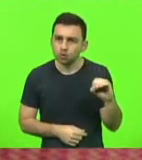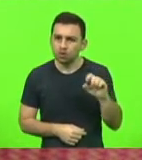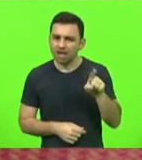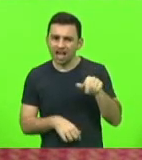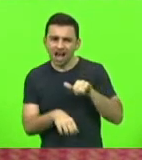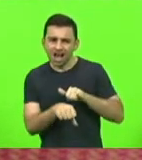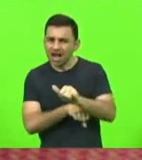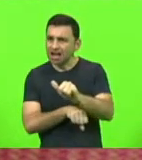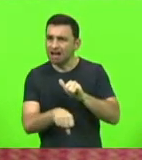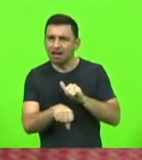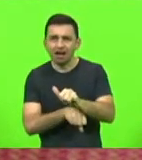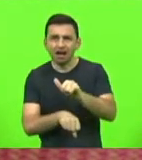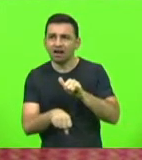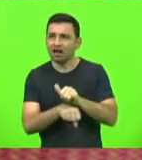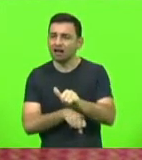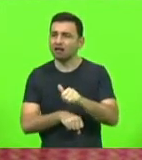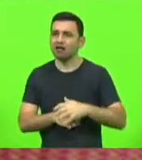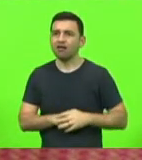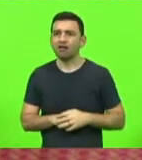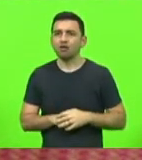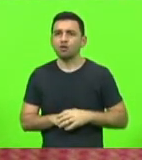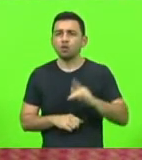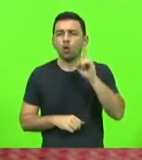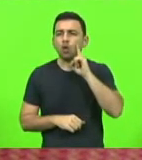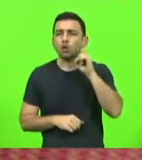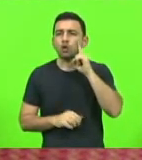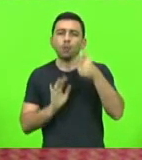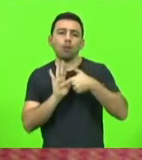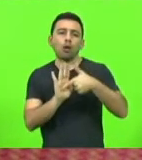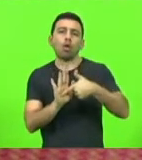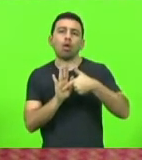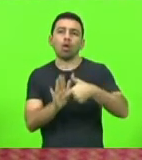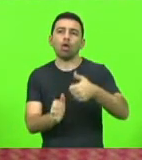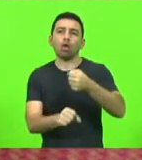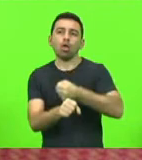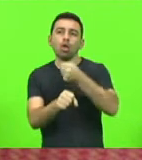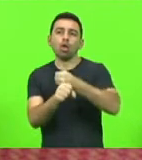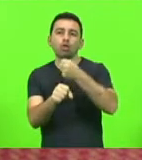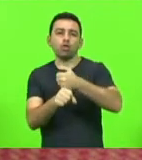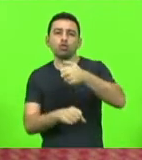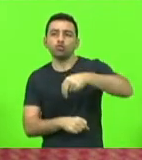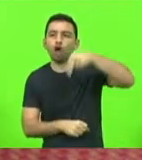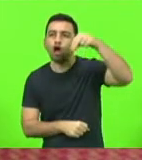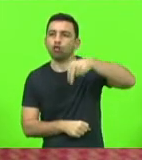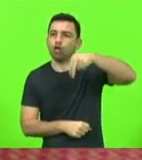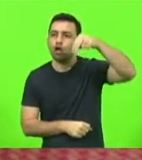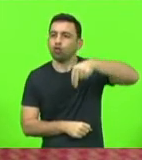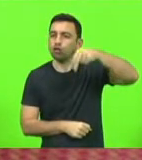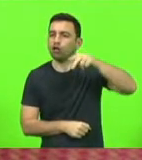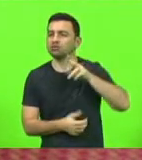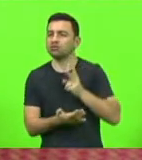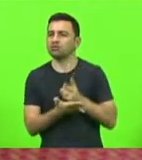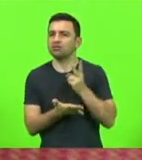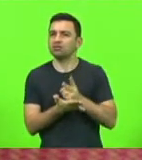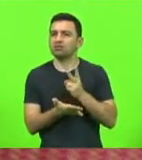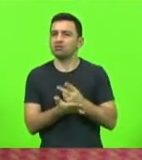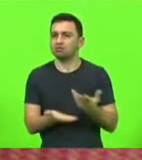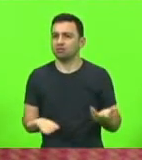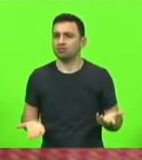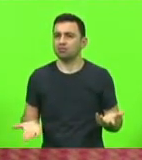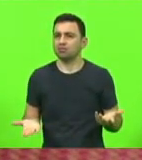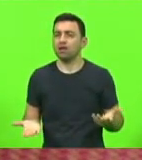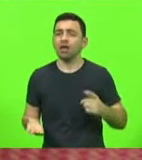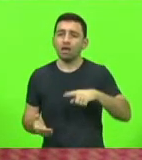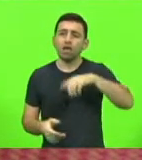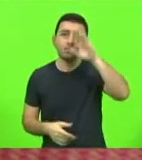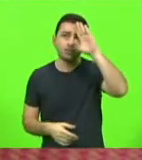um enganador, fica todo dia mostrando obras no Norte e Nordeste. Essa é uma das